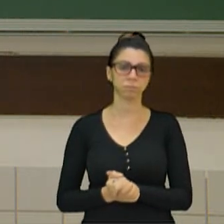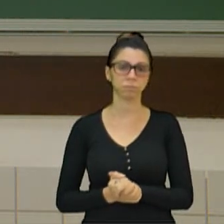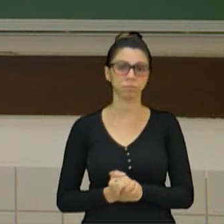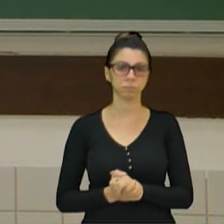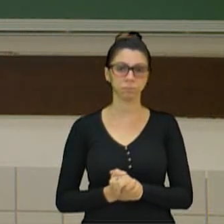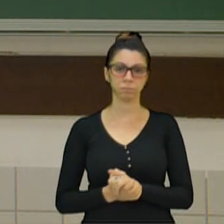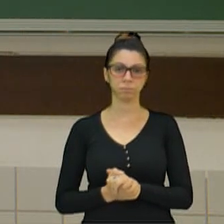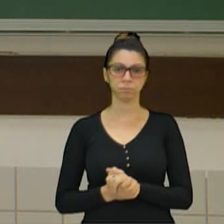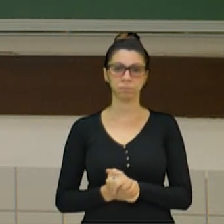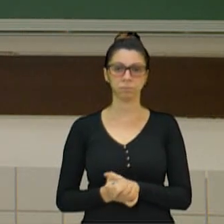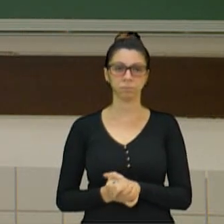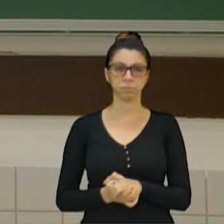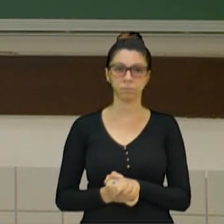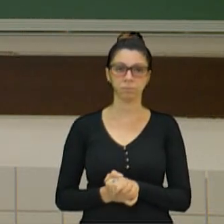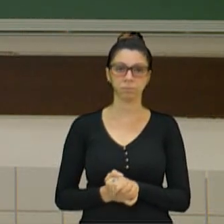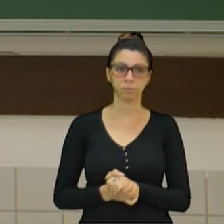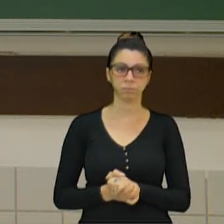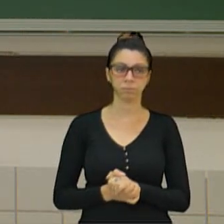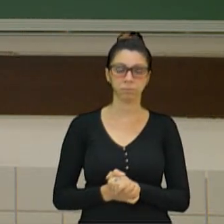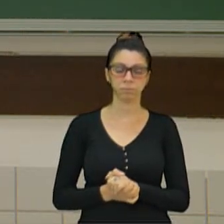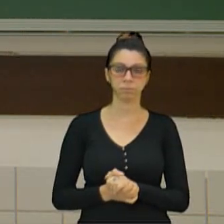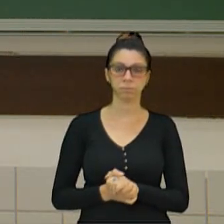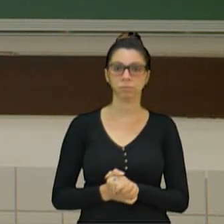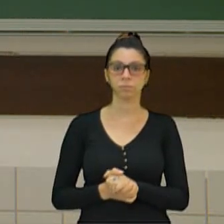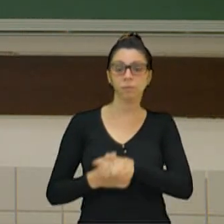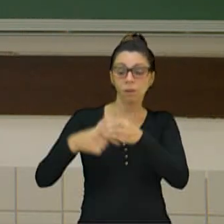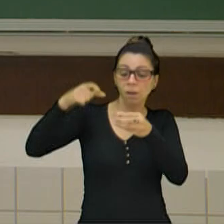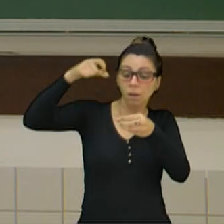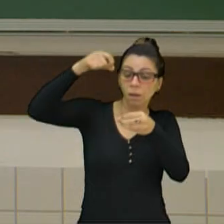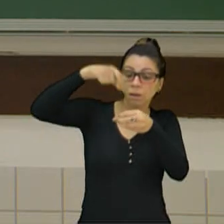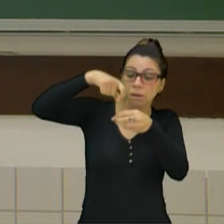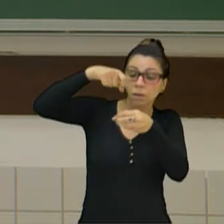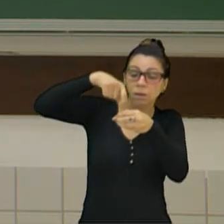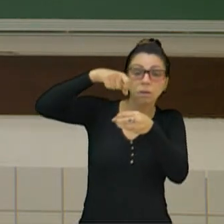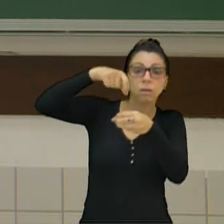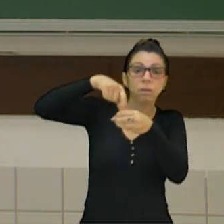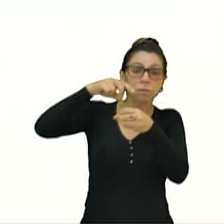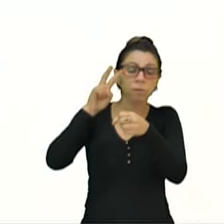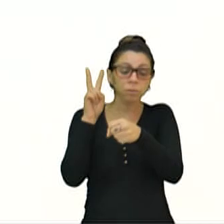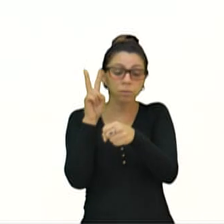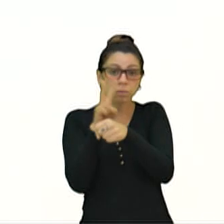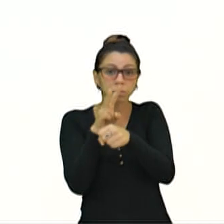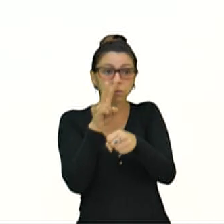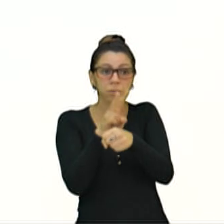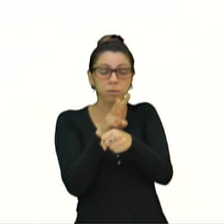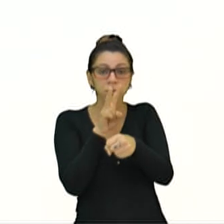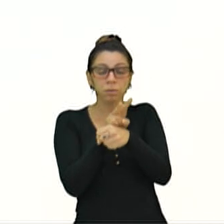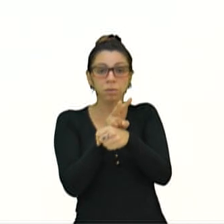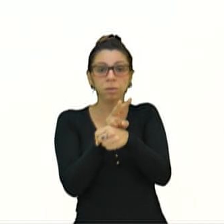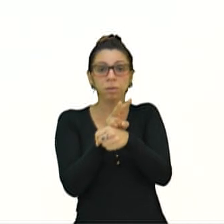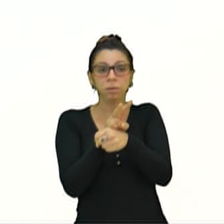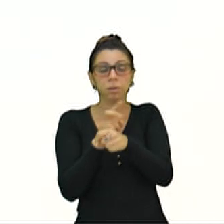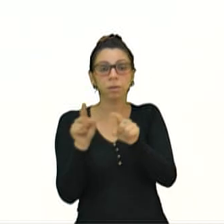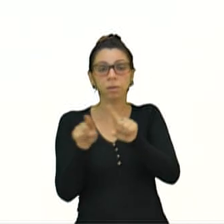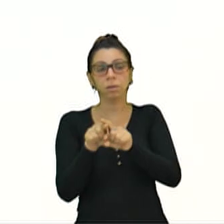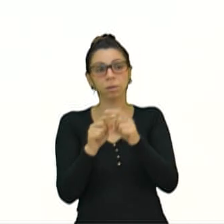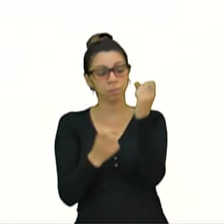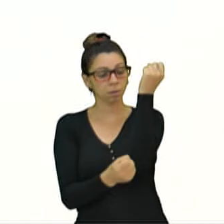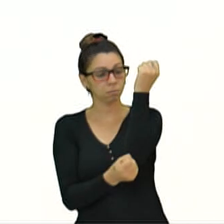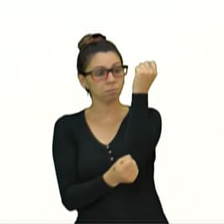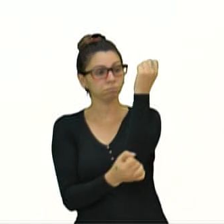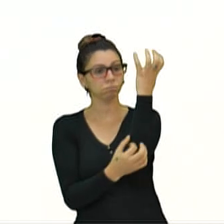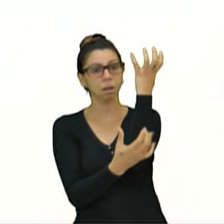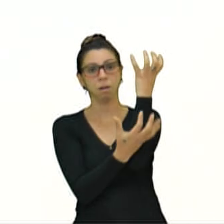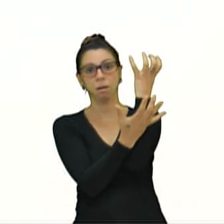Continuando aqui, essas sementes elas vão abrigar e proteger e nutrir o embrião da